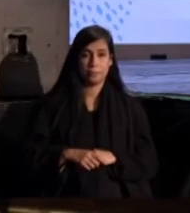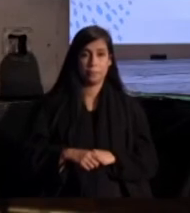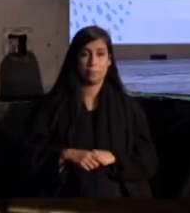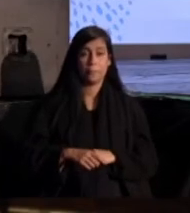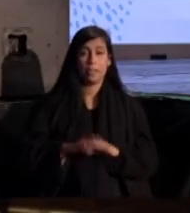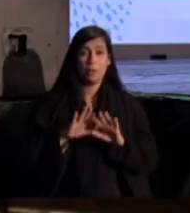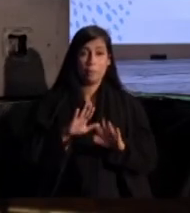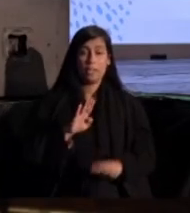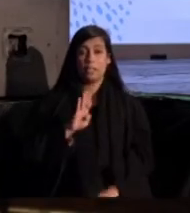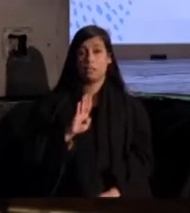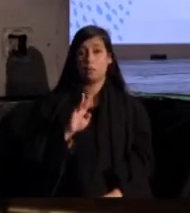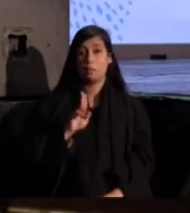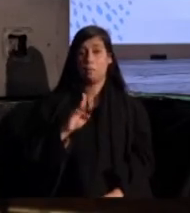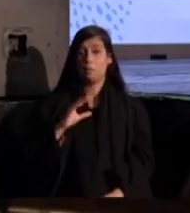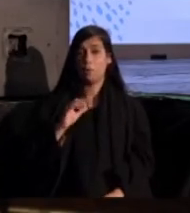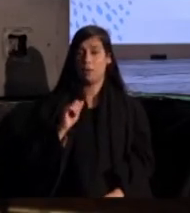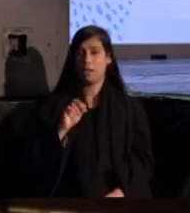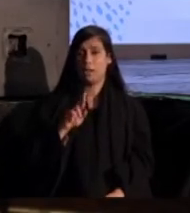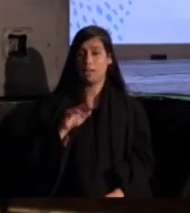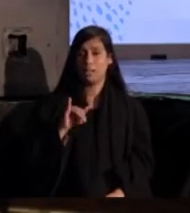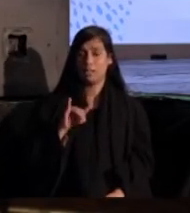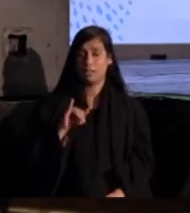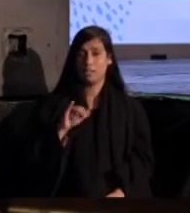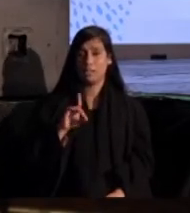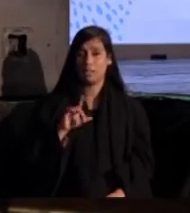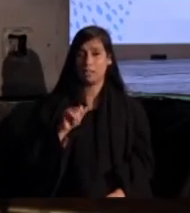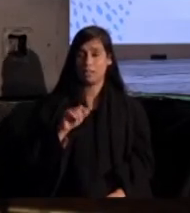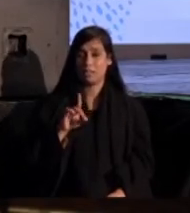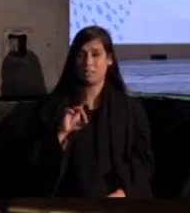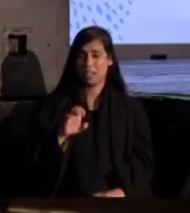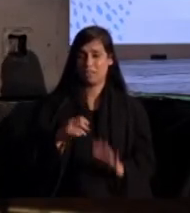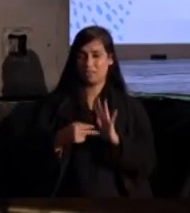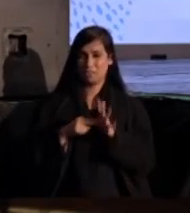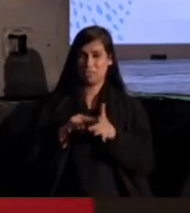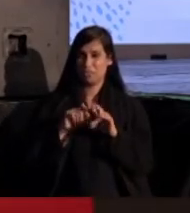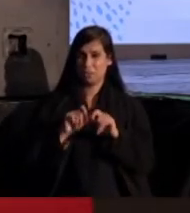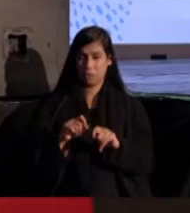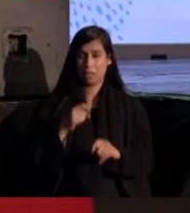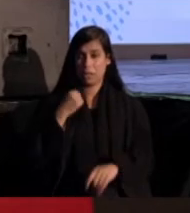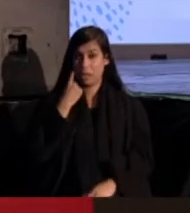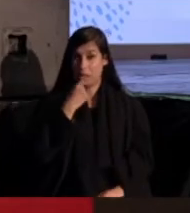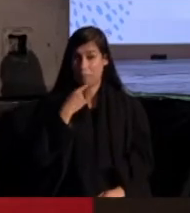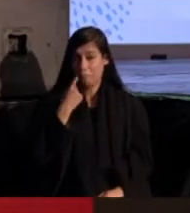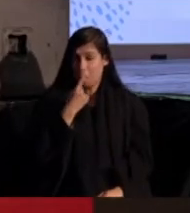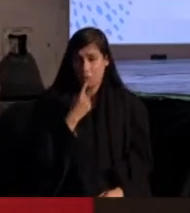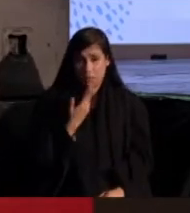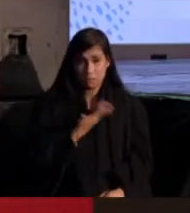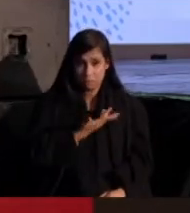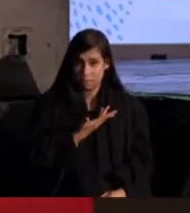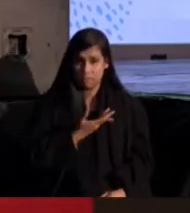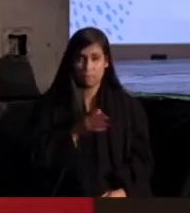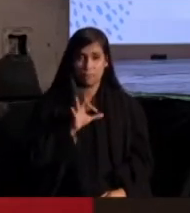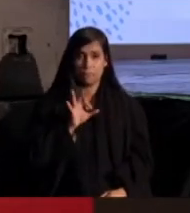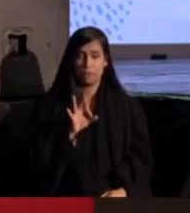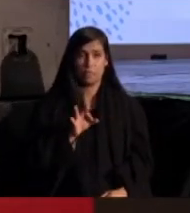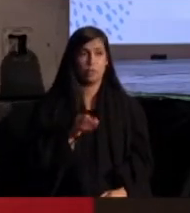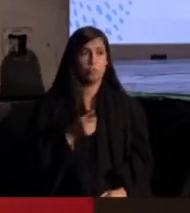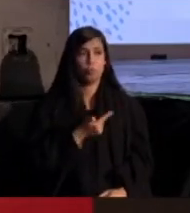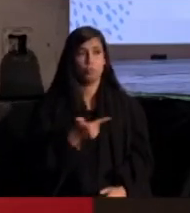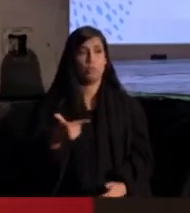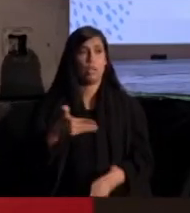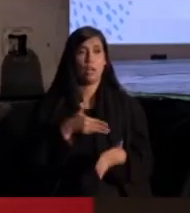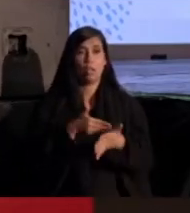Bucalidade vem sendo entendido como a capacidade da boca em ser boca, isto é, em exercer sem limitação